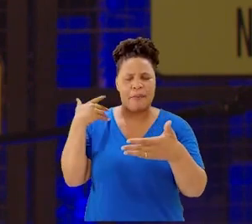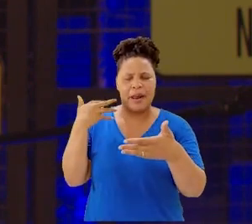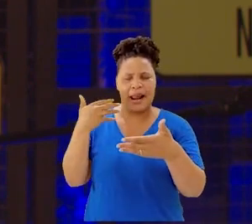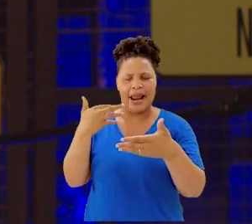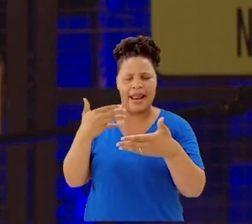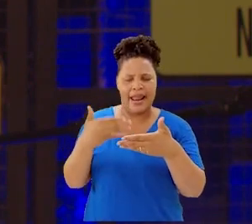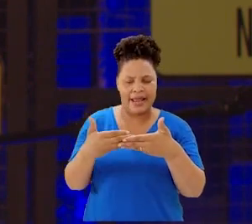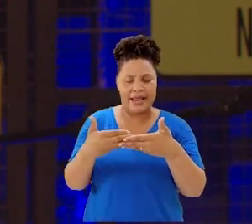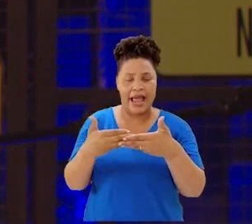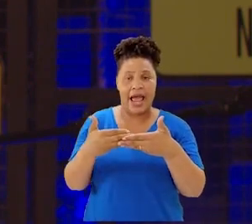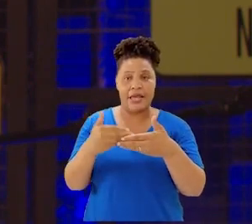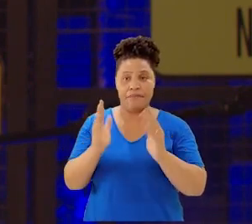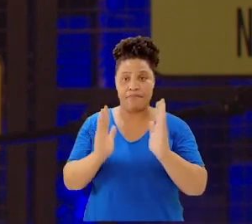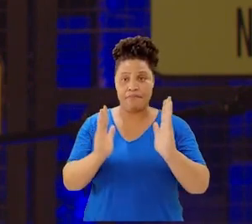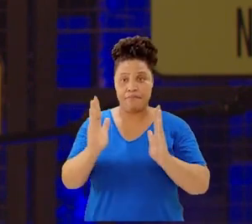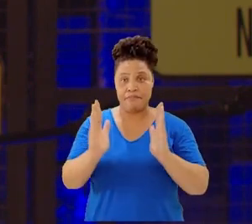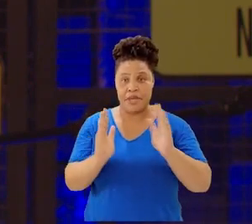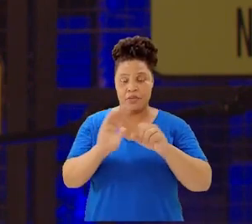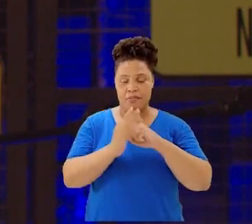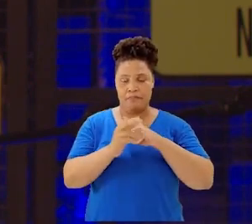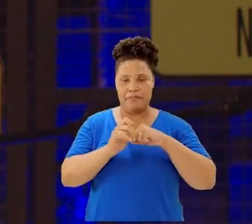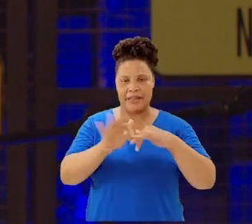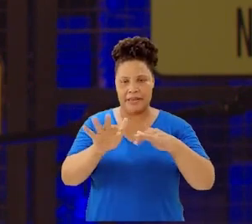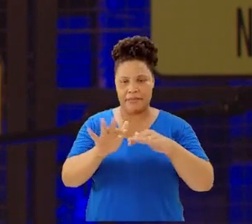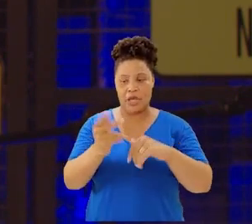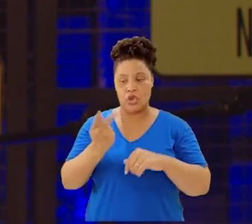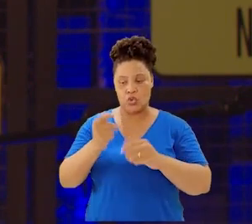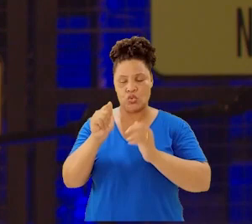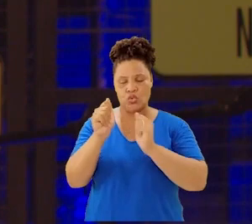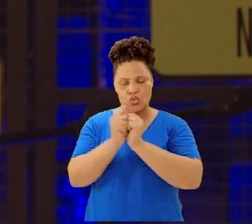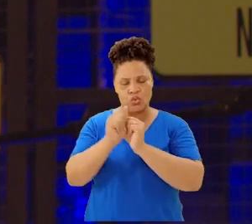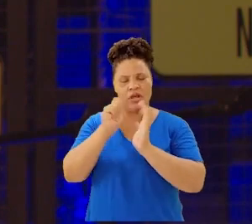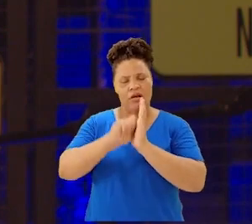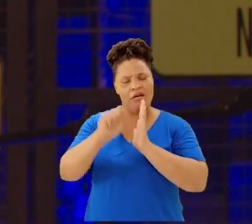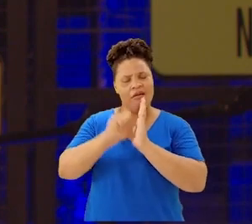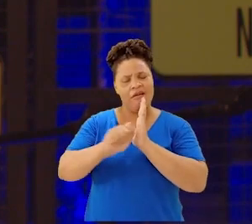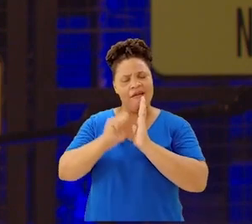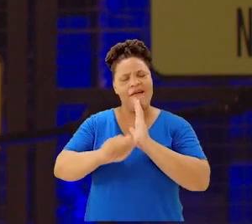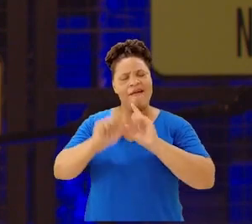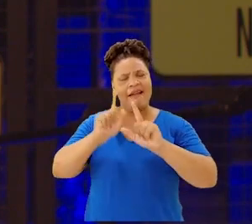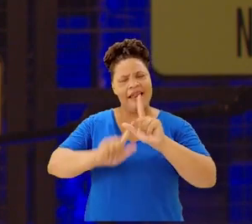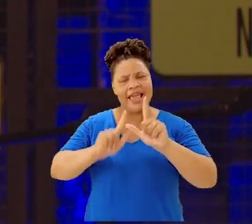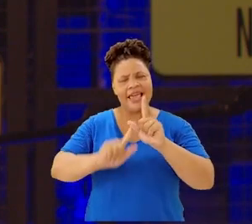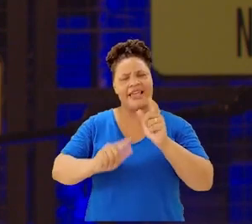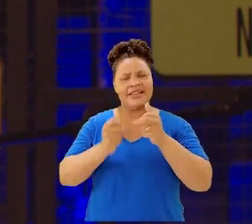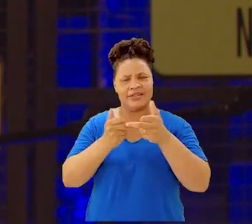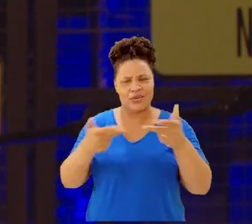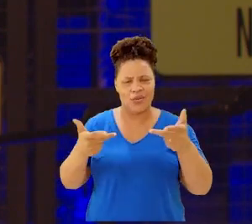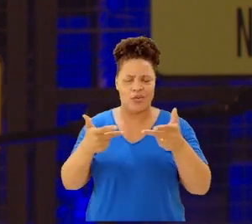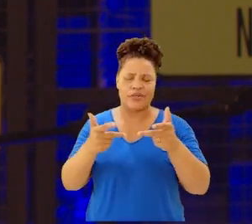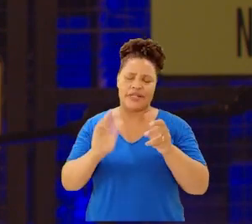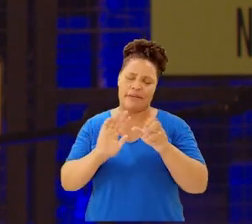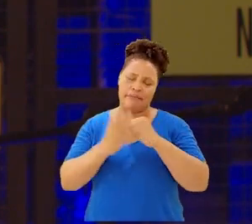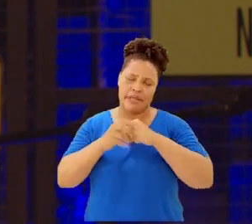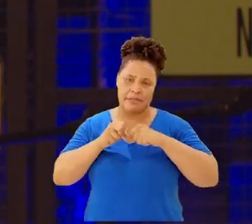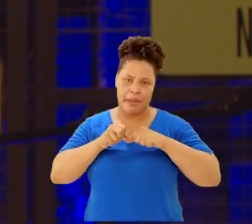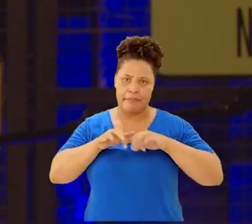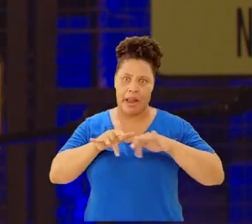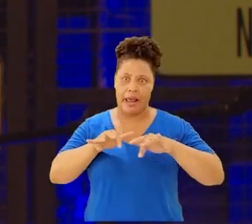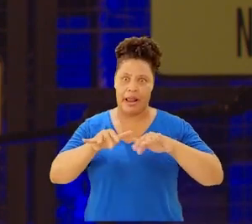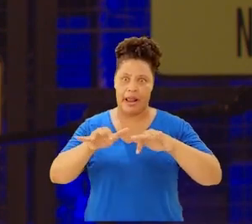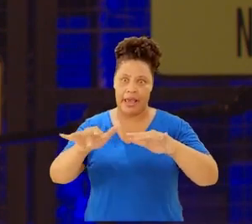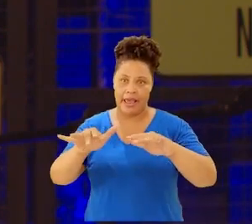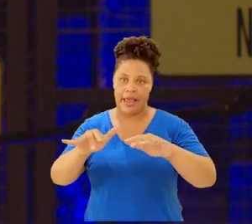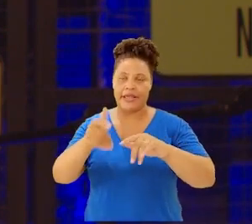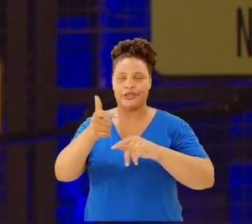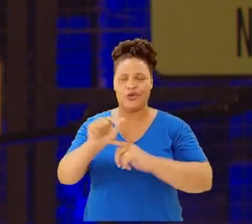pandemia, é que a gente começa a escrever algumas coisas, assim, mas muito sem pretensão. E aí, pandemia, né? E aí, a gente fica sozinho,